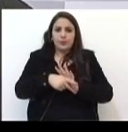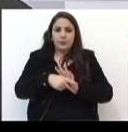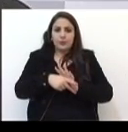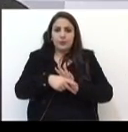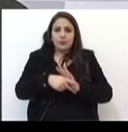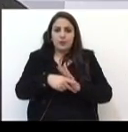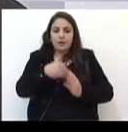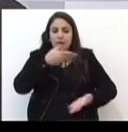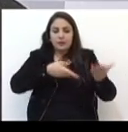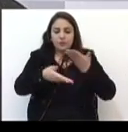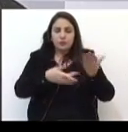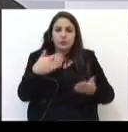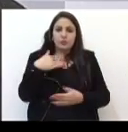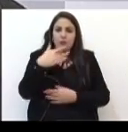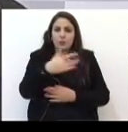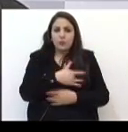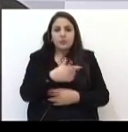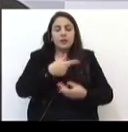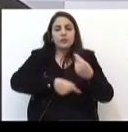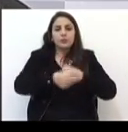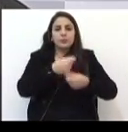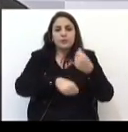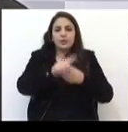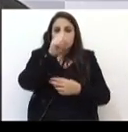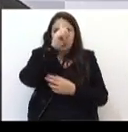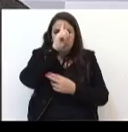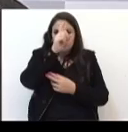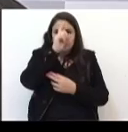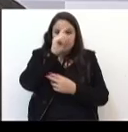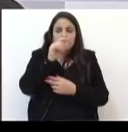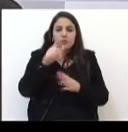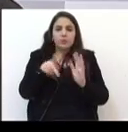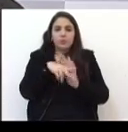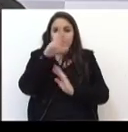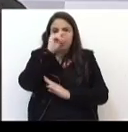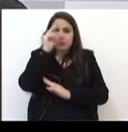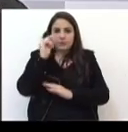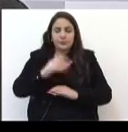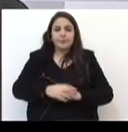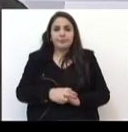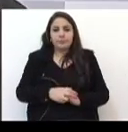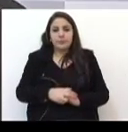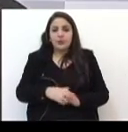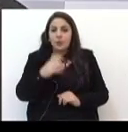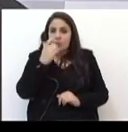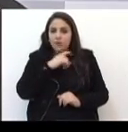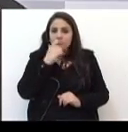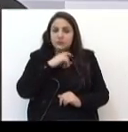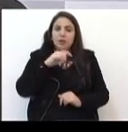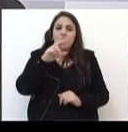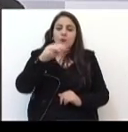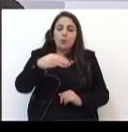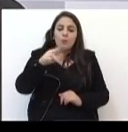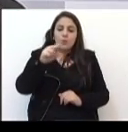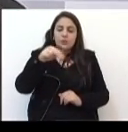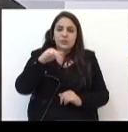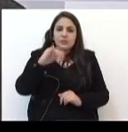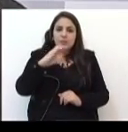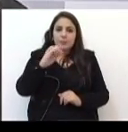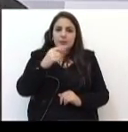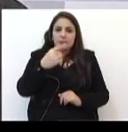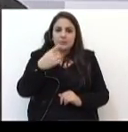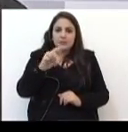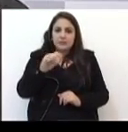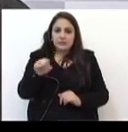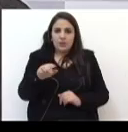e administrasse o repasse de recursos aos hospitais do seu município. Isso é a municipalização plena da saúde que a gente